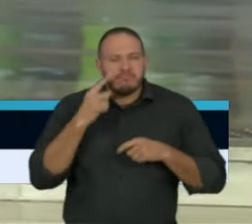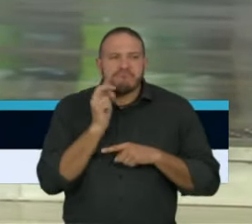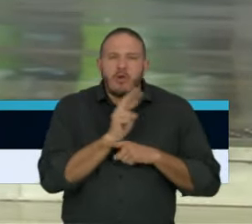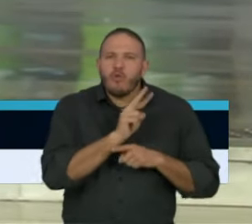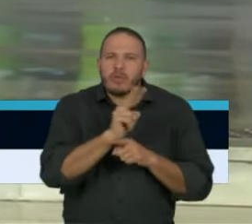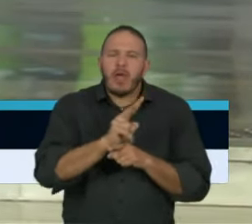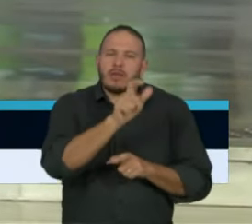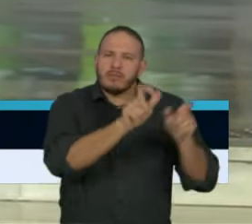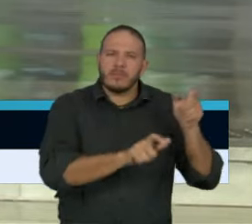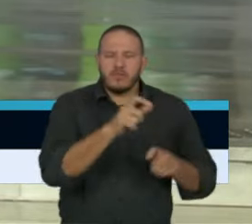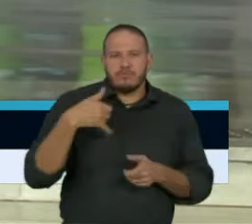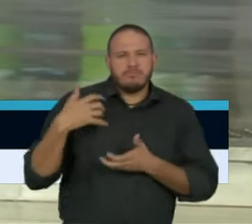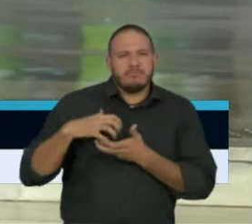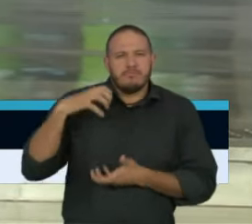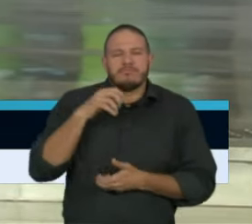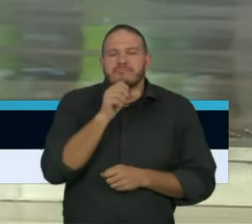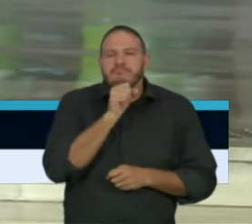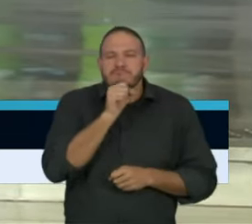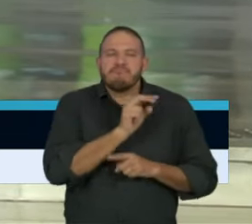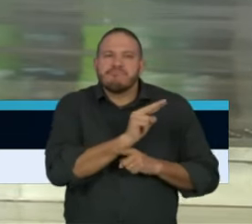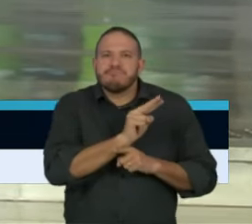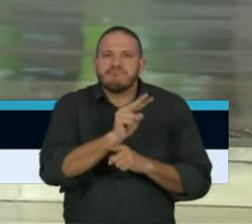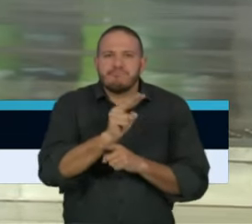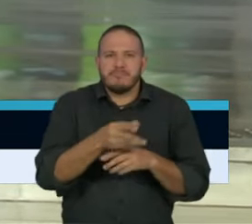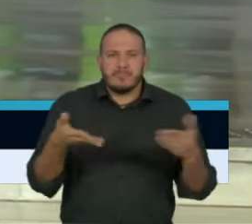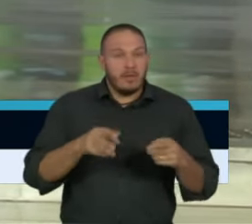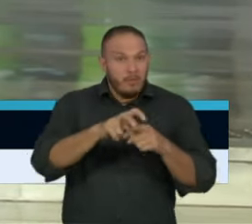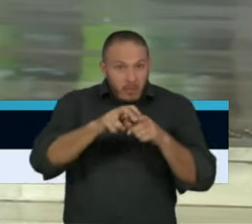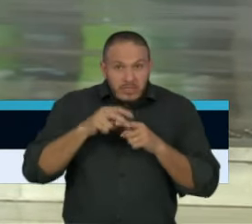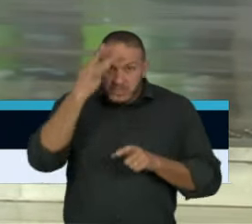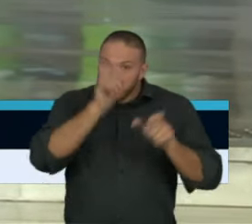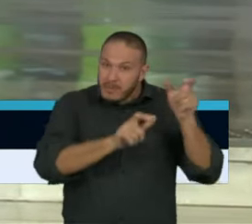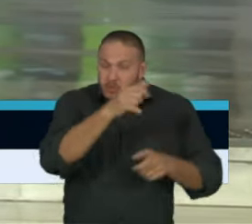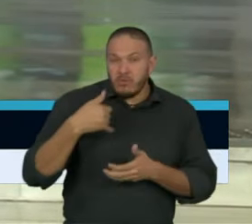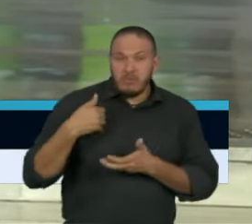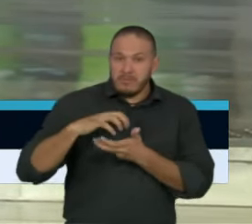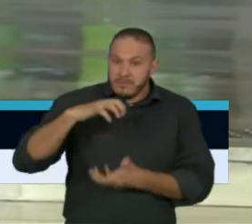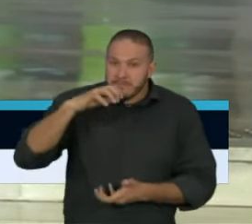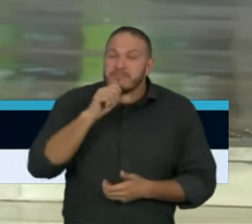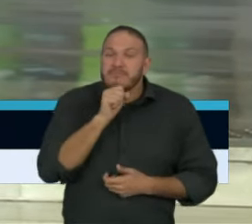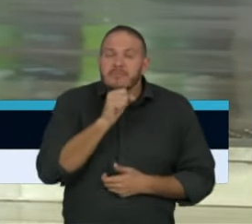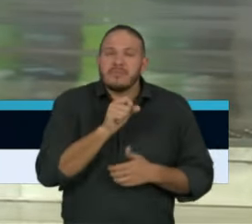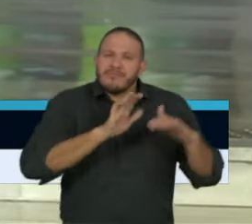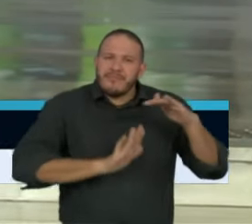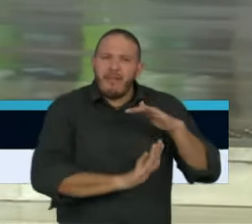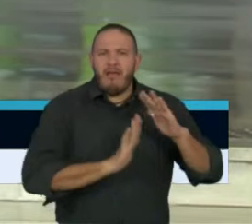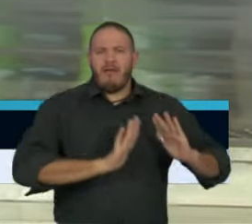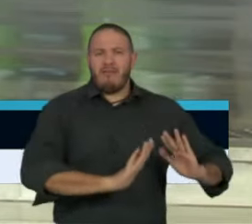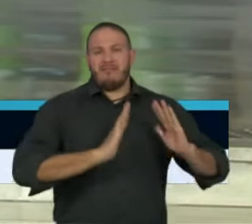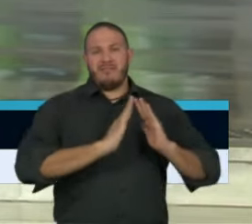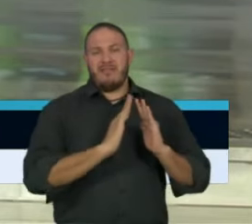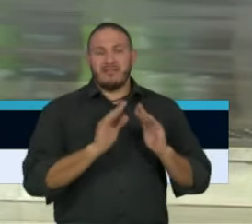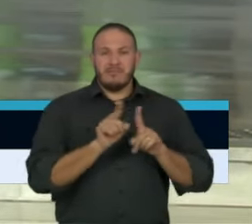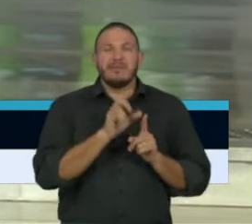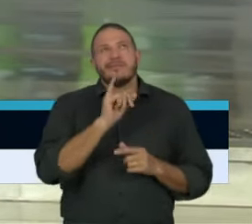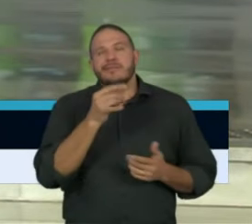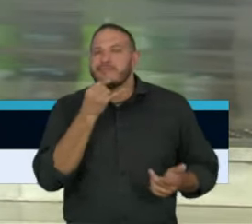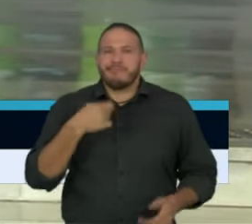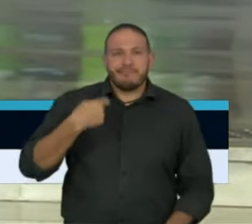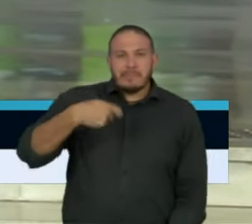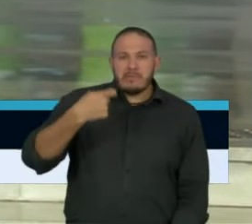nesta epidemia. Então, por isso, também os idosos devem ficar em casa, obviamente, e se precisar sair para